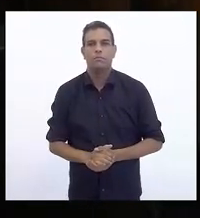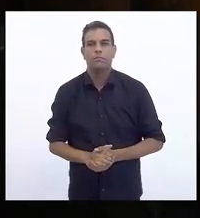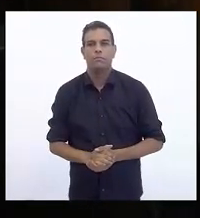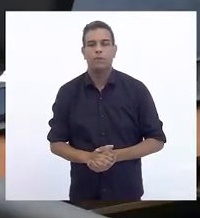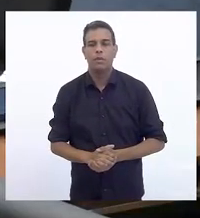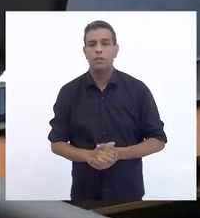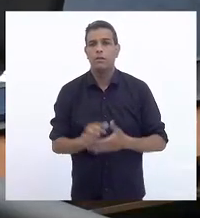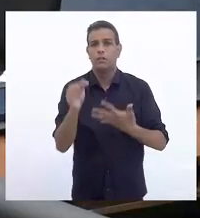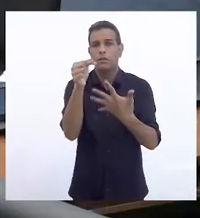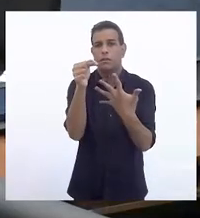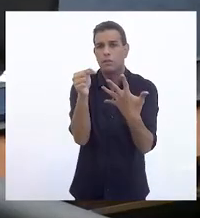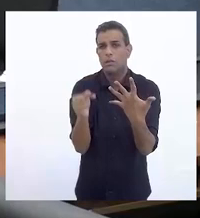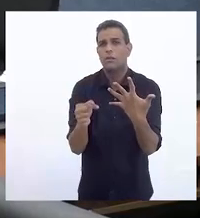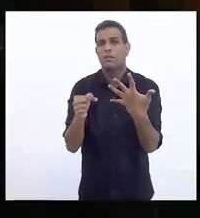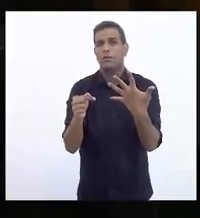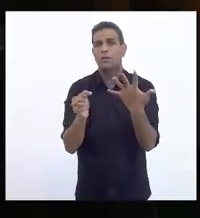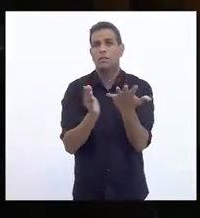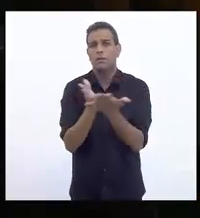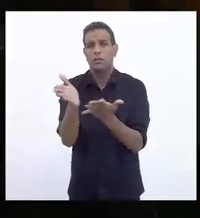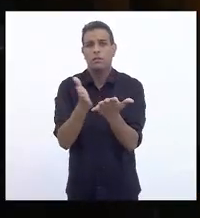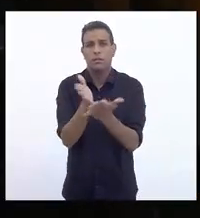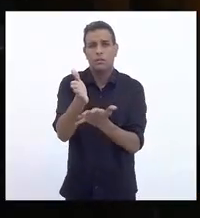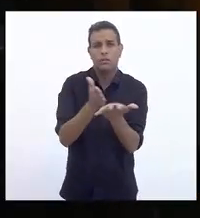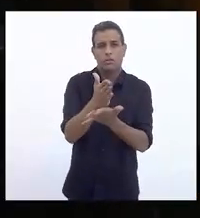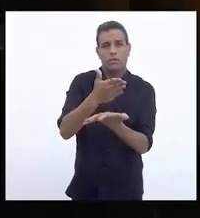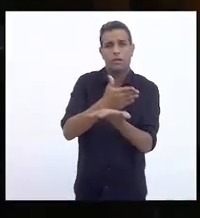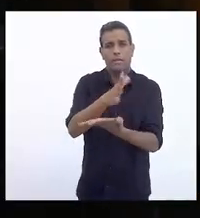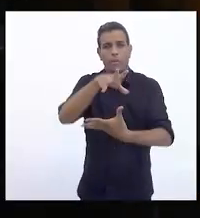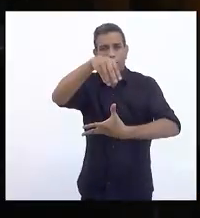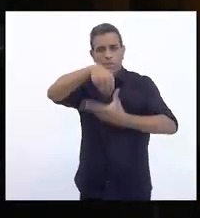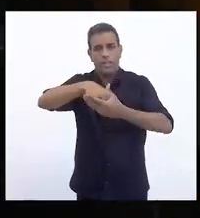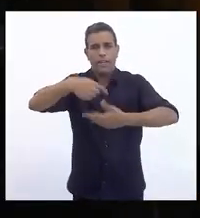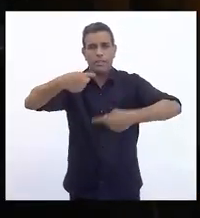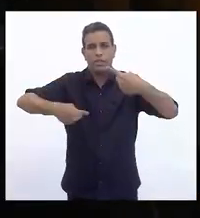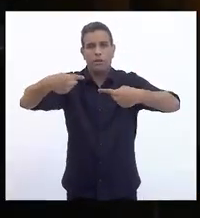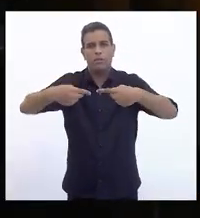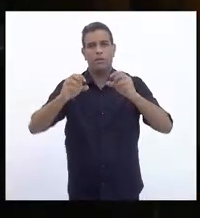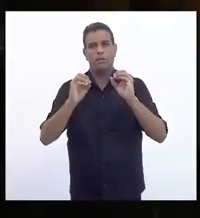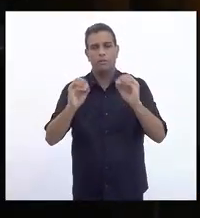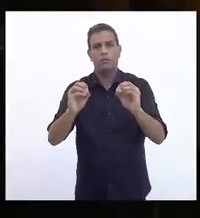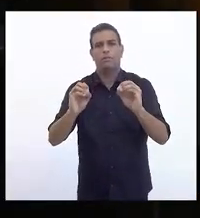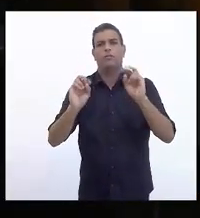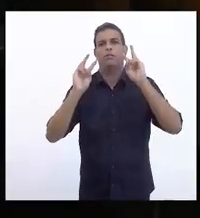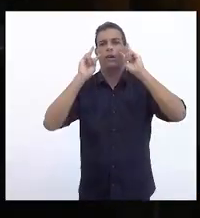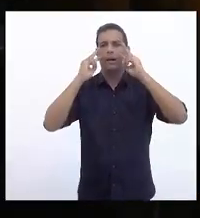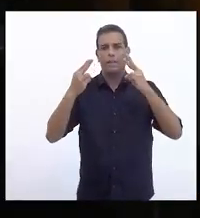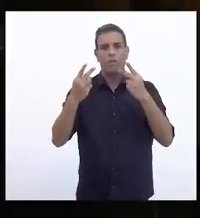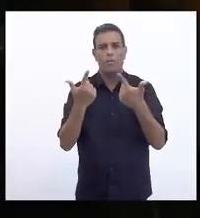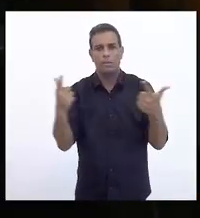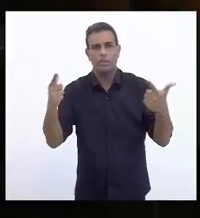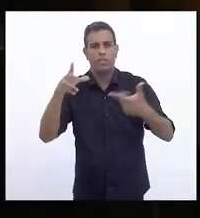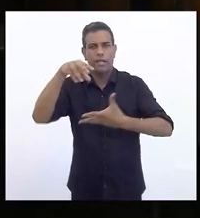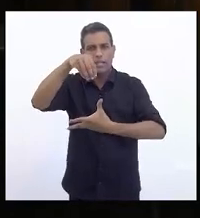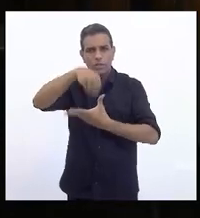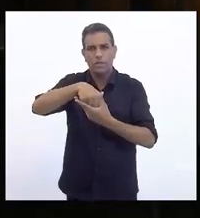deputado André Siciliano, eu queria fazer um agradecimento à Vossa Excelência, um agradecimento pessoal, como professor do Rio de Janeiro, como